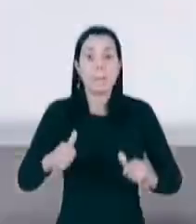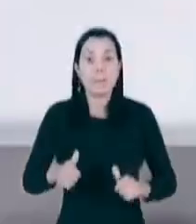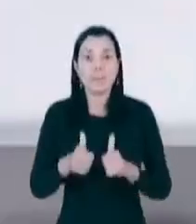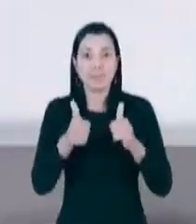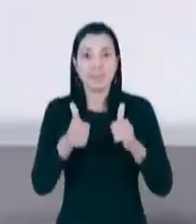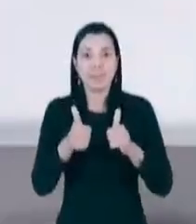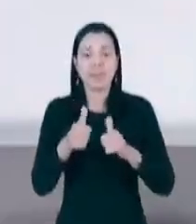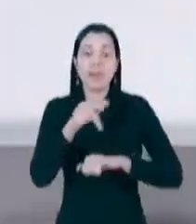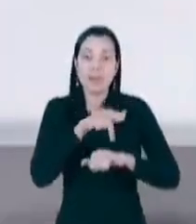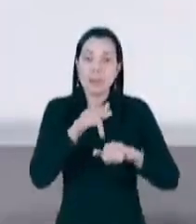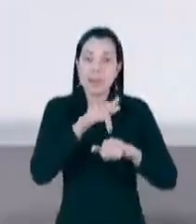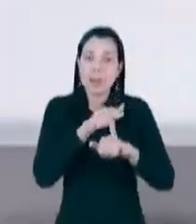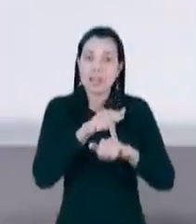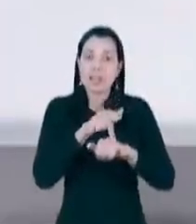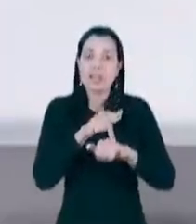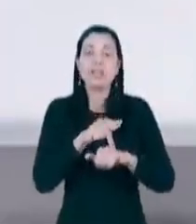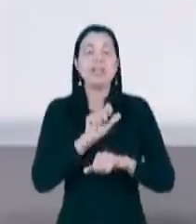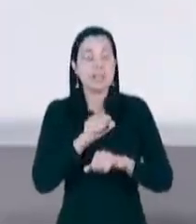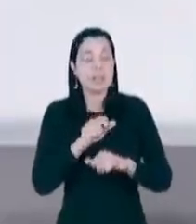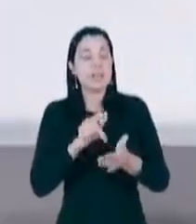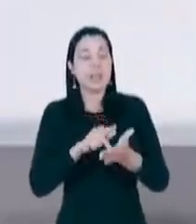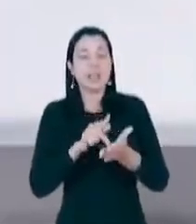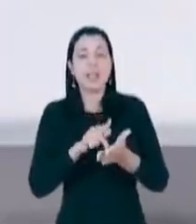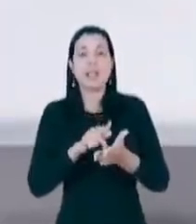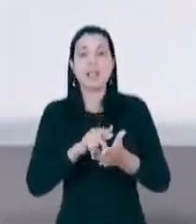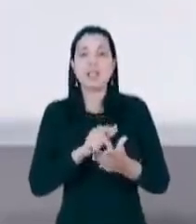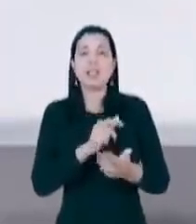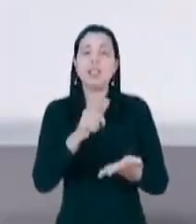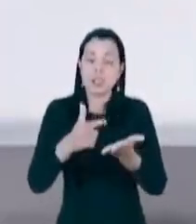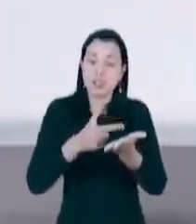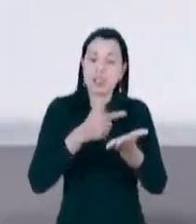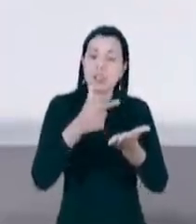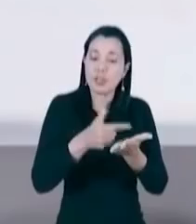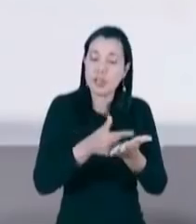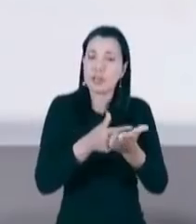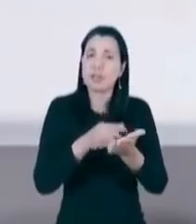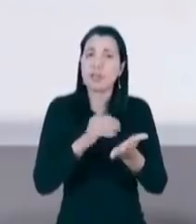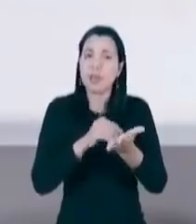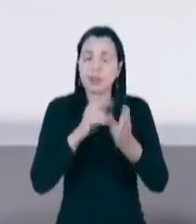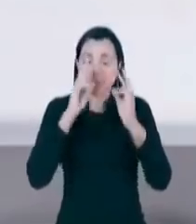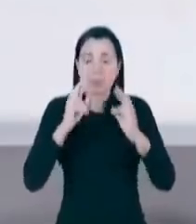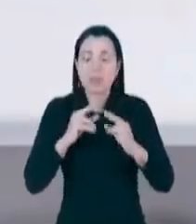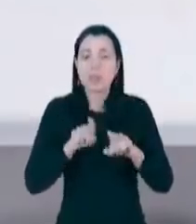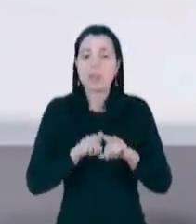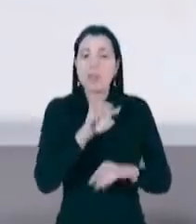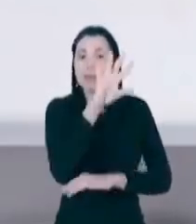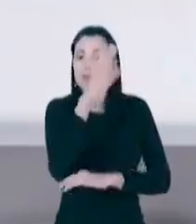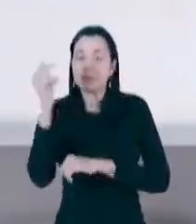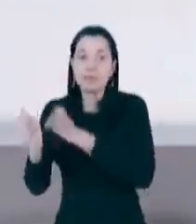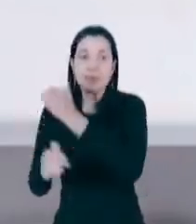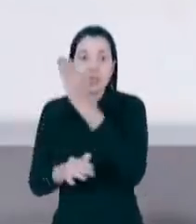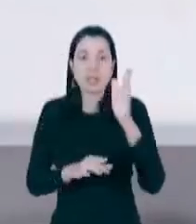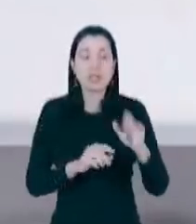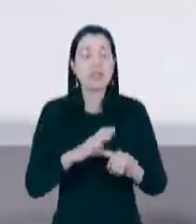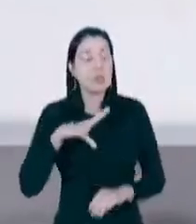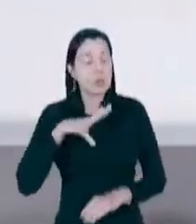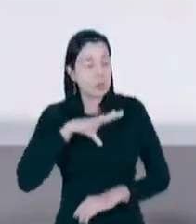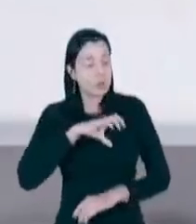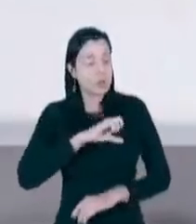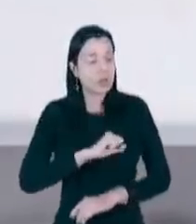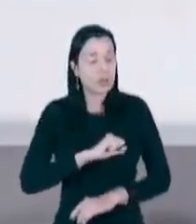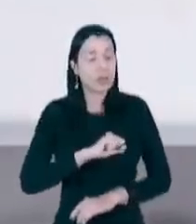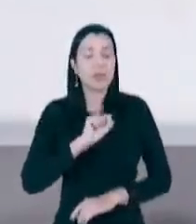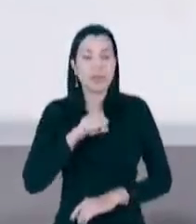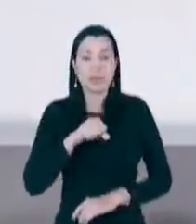qualidade. Um país de livros em vez de armas, de respeito ao meio ambiente e às minorias, do amor em vez